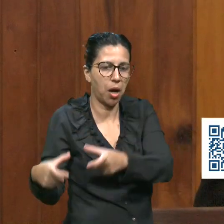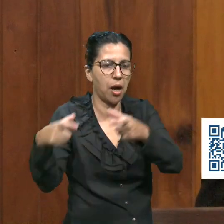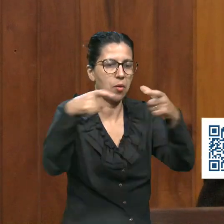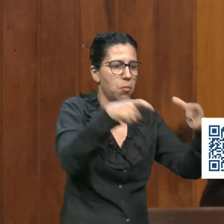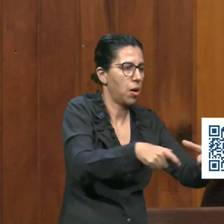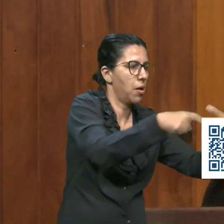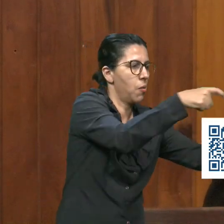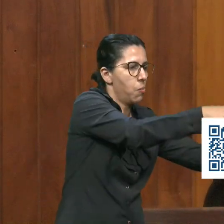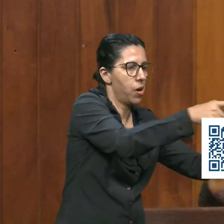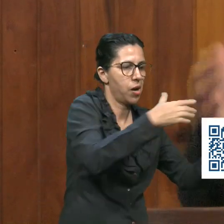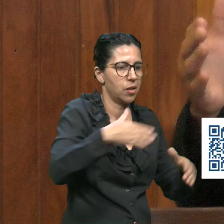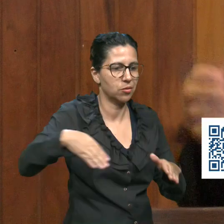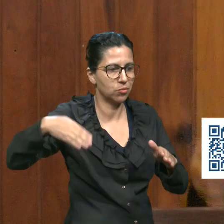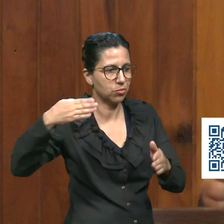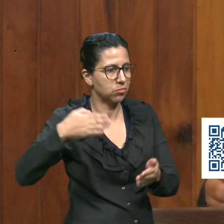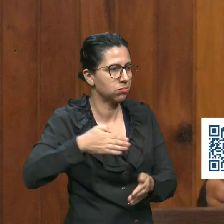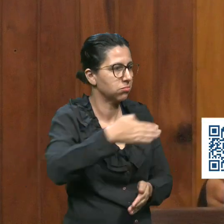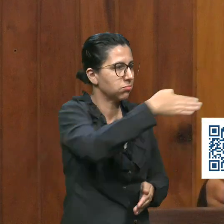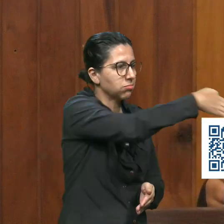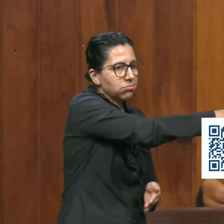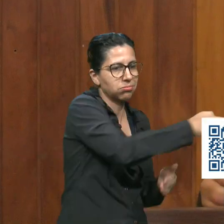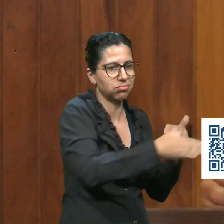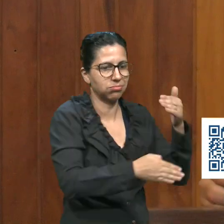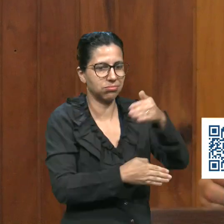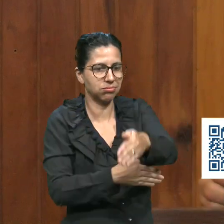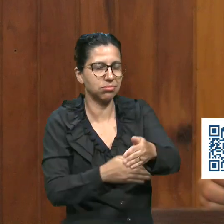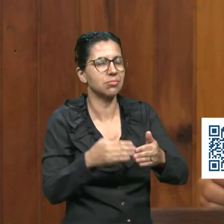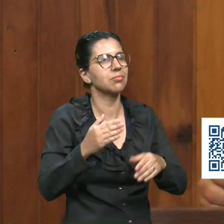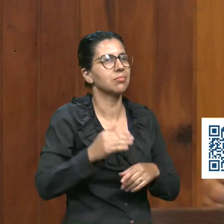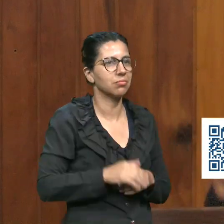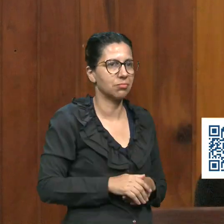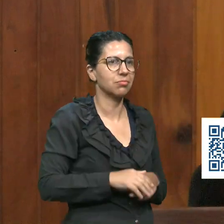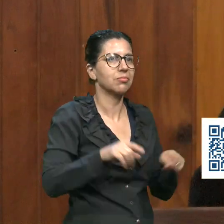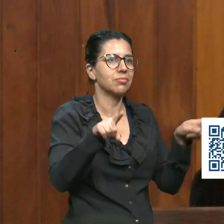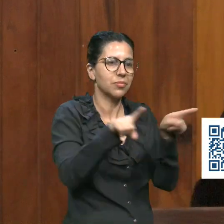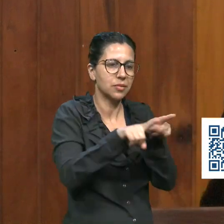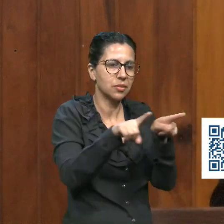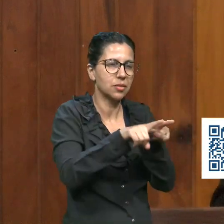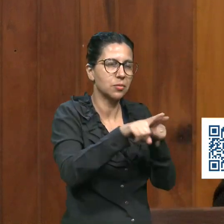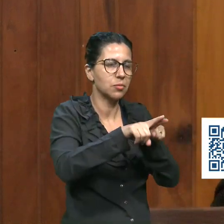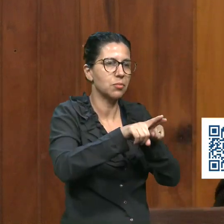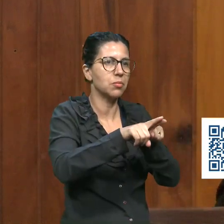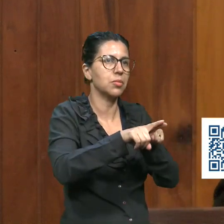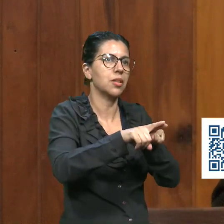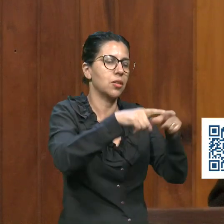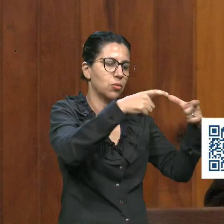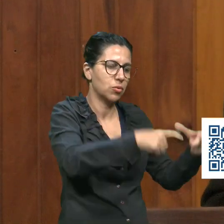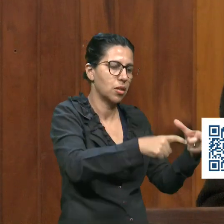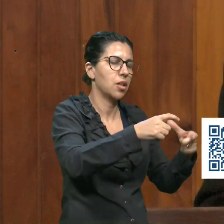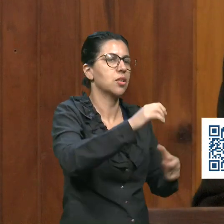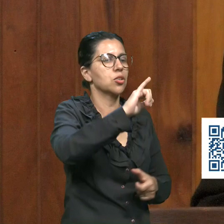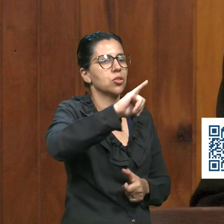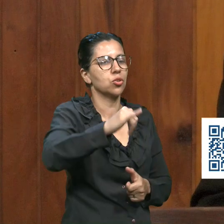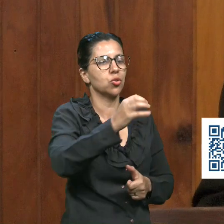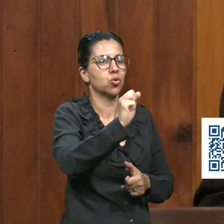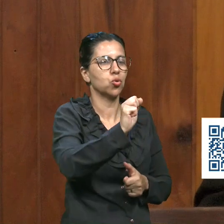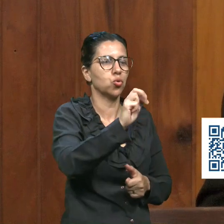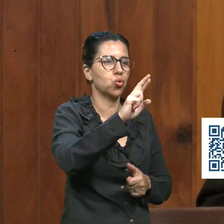Consequentemente, também teríamos acesso no Parque São Jorge. Isso traria ali uma trafegabilidade muito grande para o local,